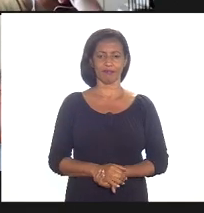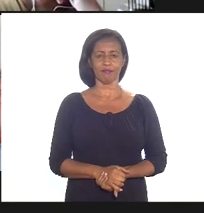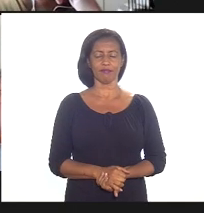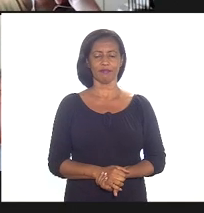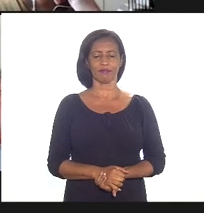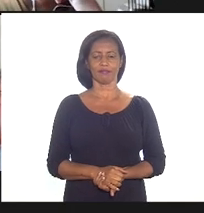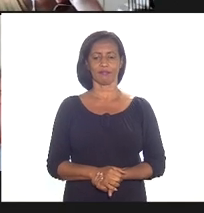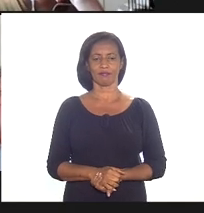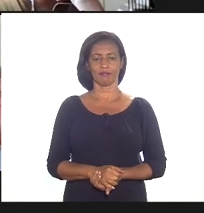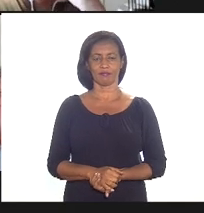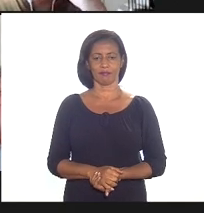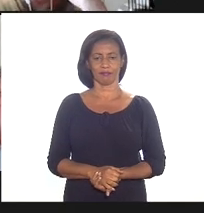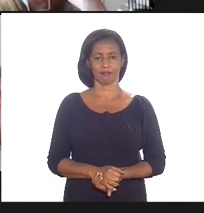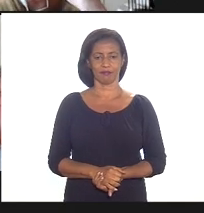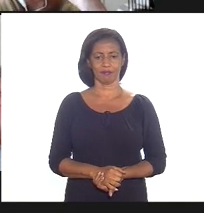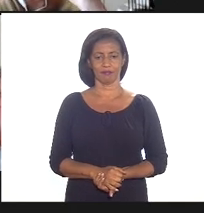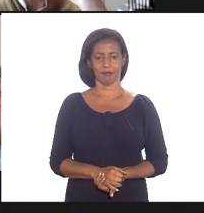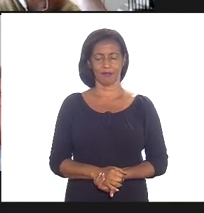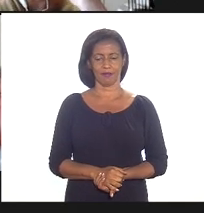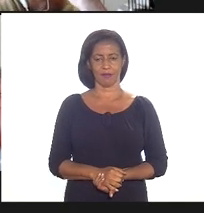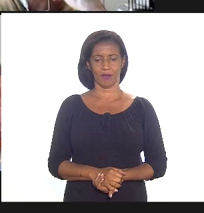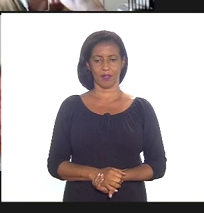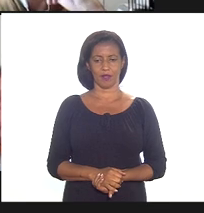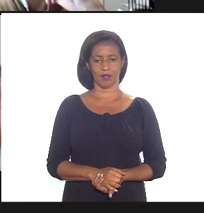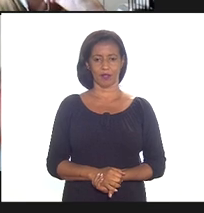Deputada... Sem som, Marcos.